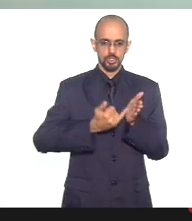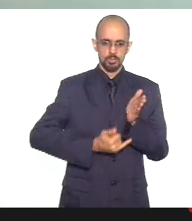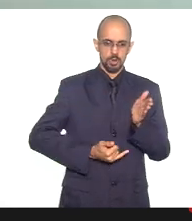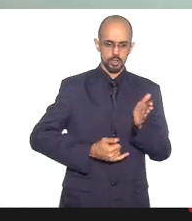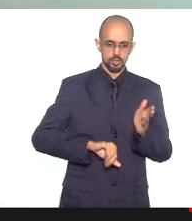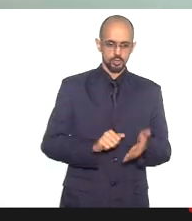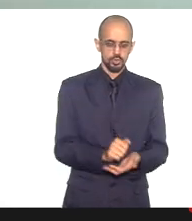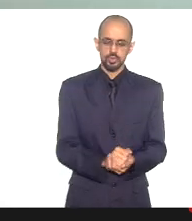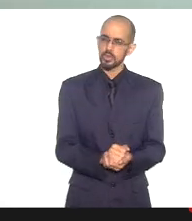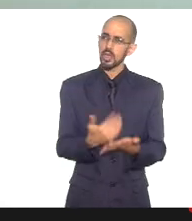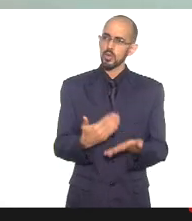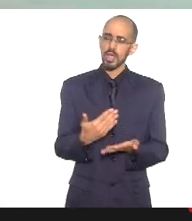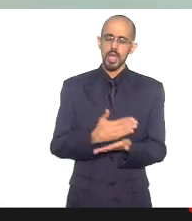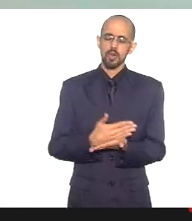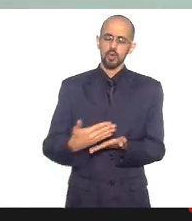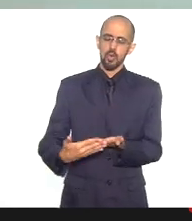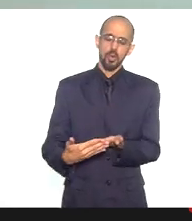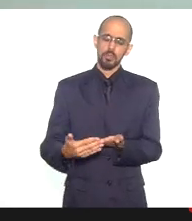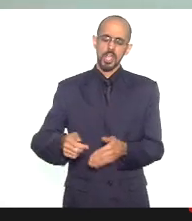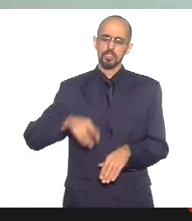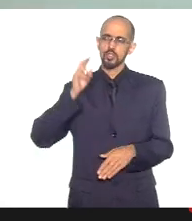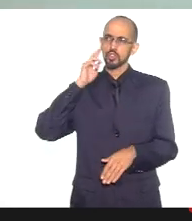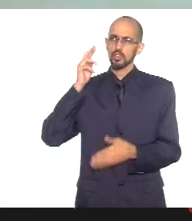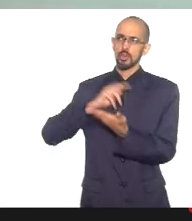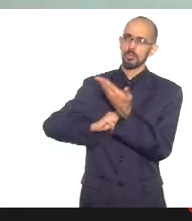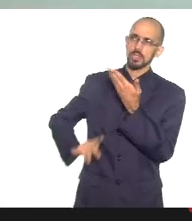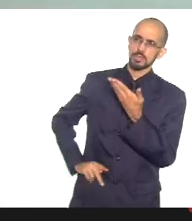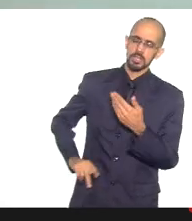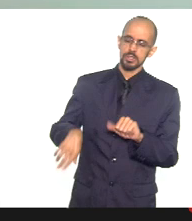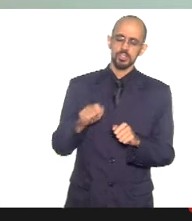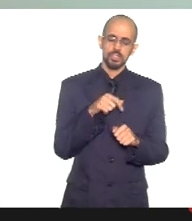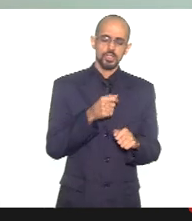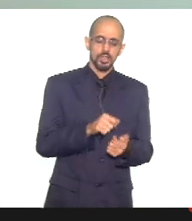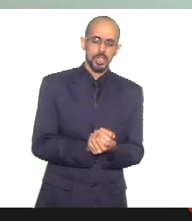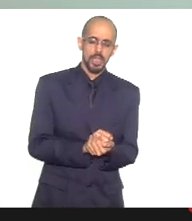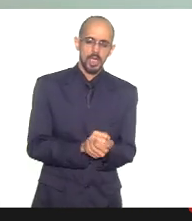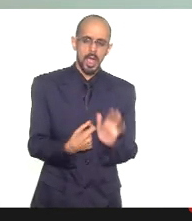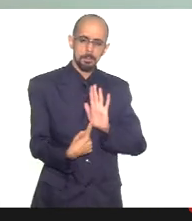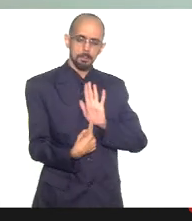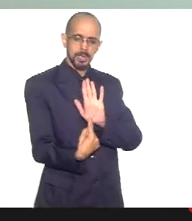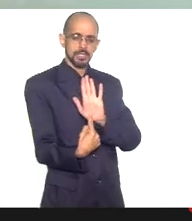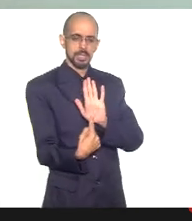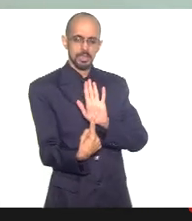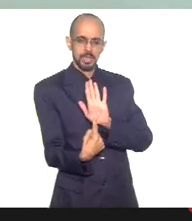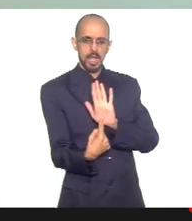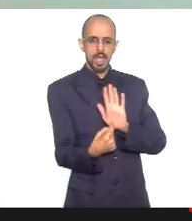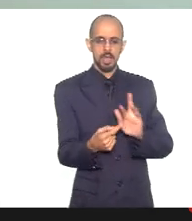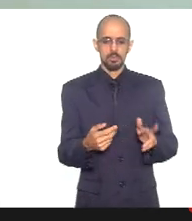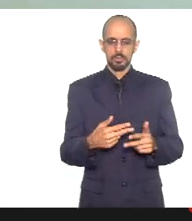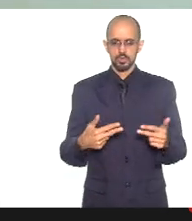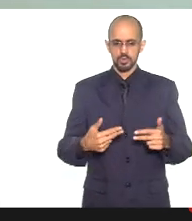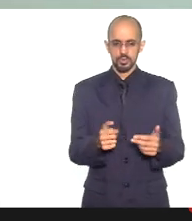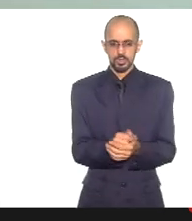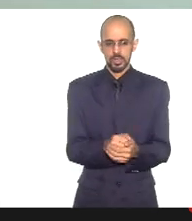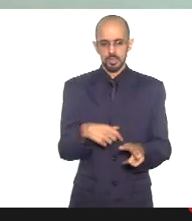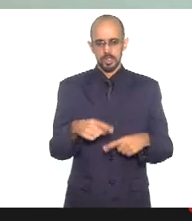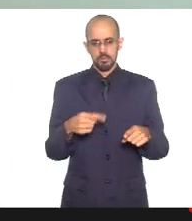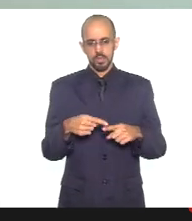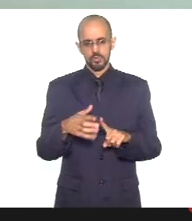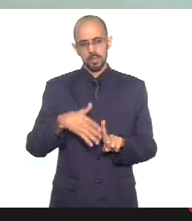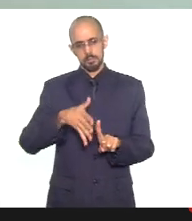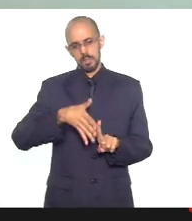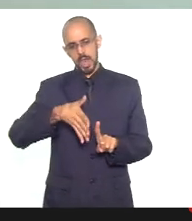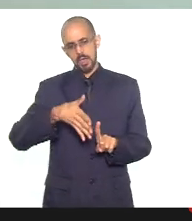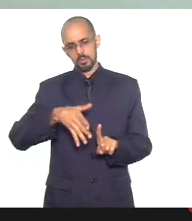gostaria inicialmente, presidente, de fazer algumas colocações, apresentar alguns pontos e logo na sequência eu vou passar a palavra para o